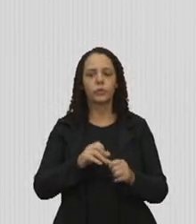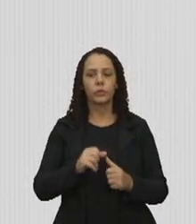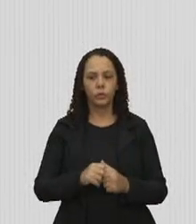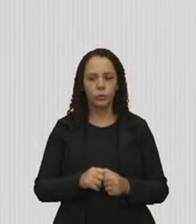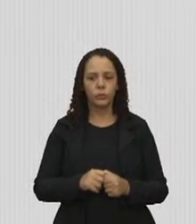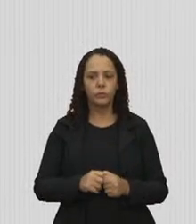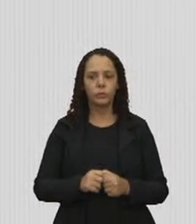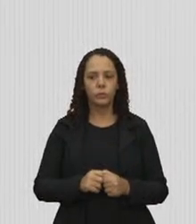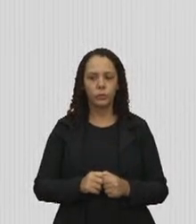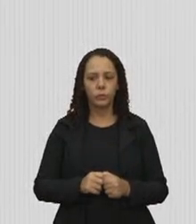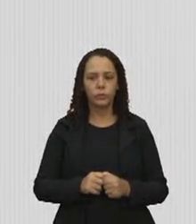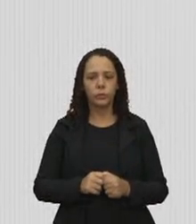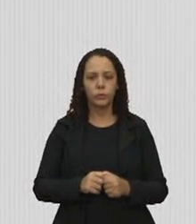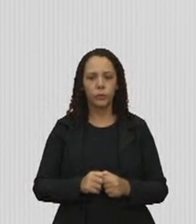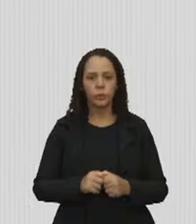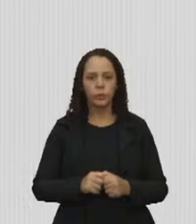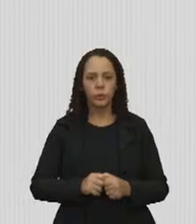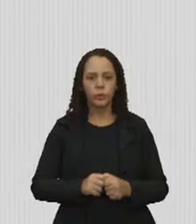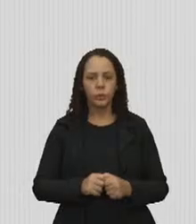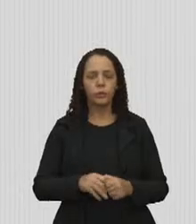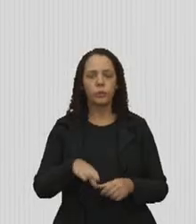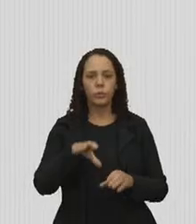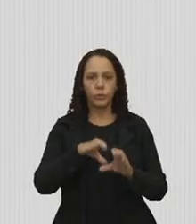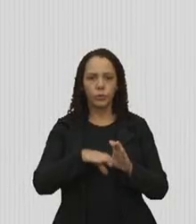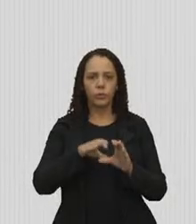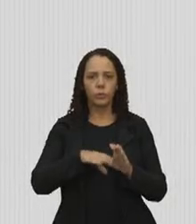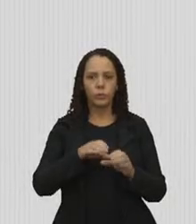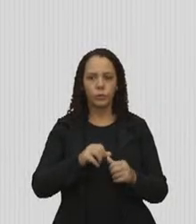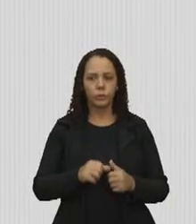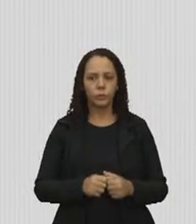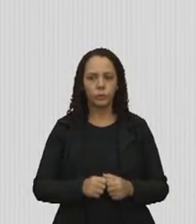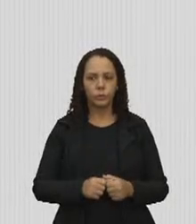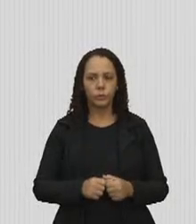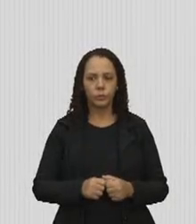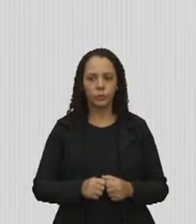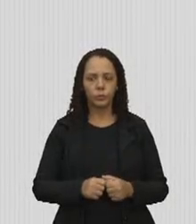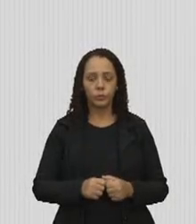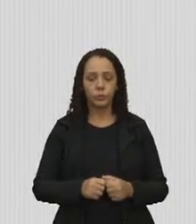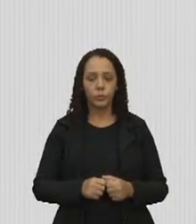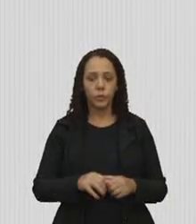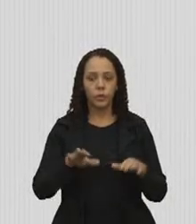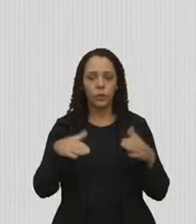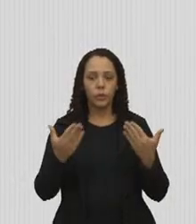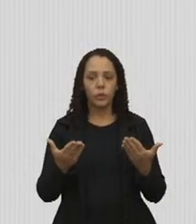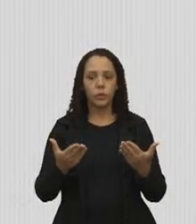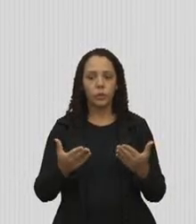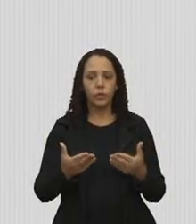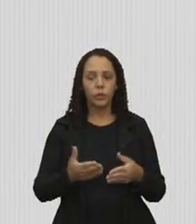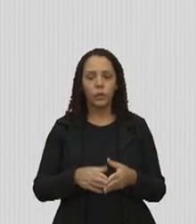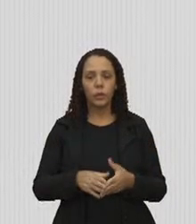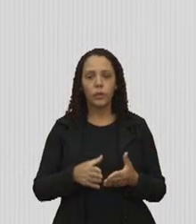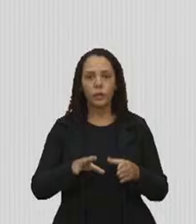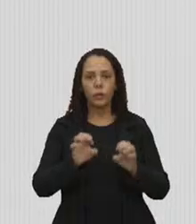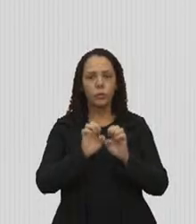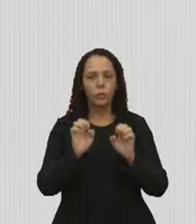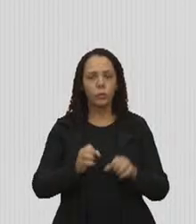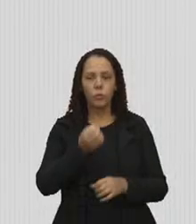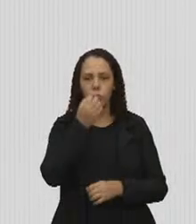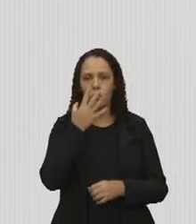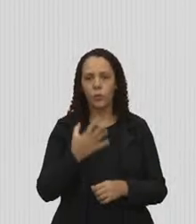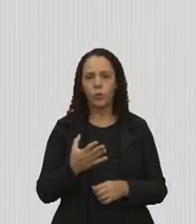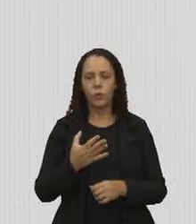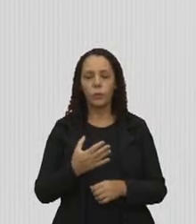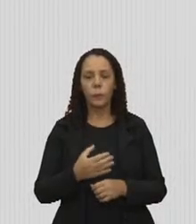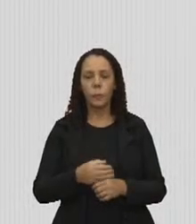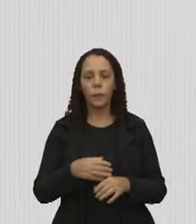dedicação exclusiva ou não, mas são concursados, né? Então, é uma estrutura muito boa, né? A formação